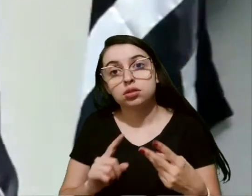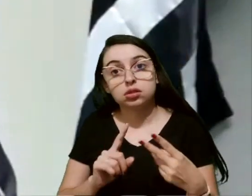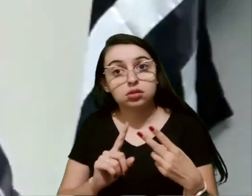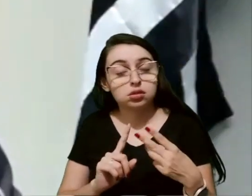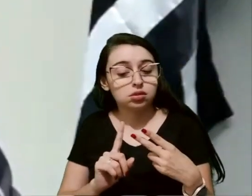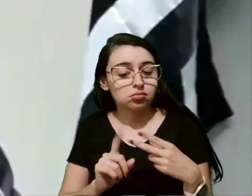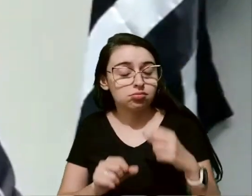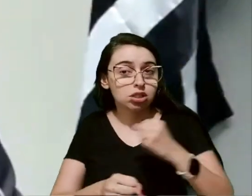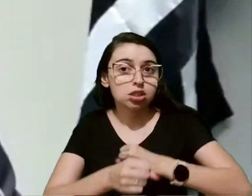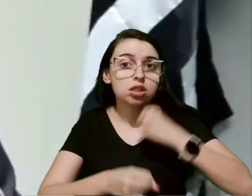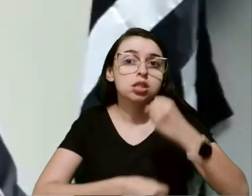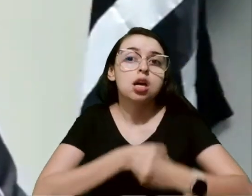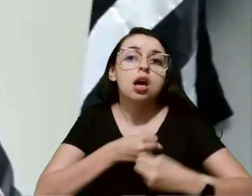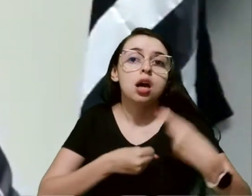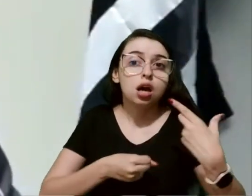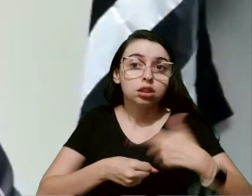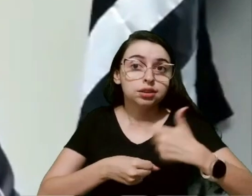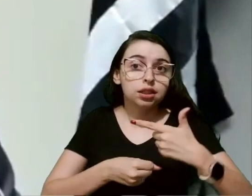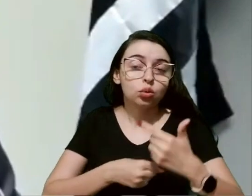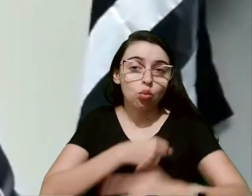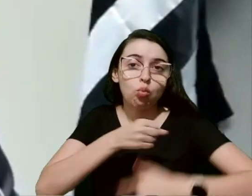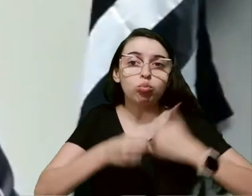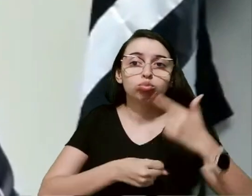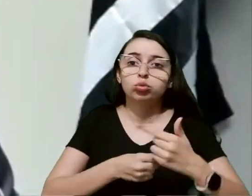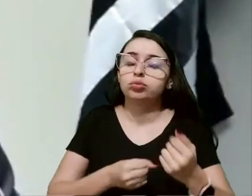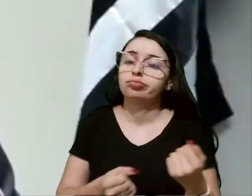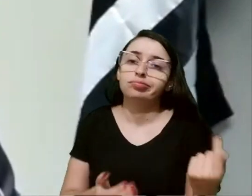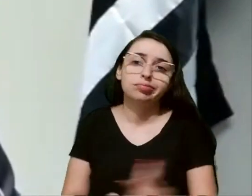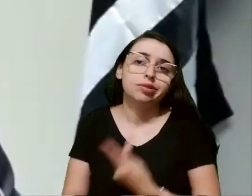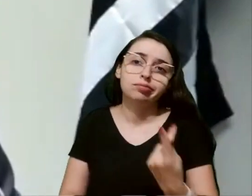segundo ano, o modelo começou a não funcionar mais.